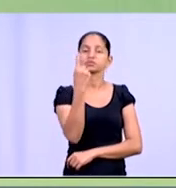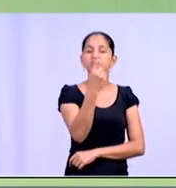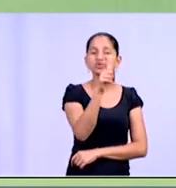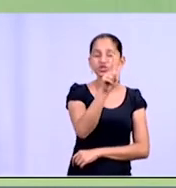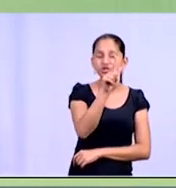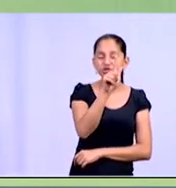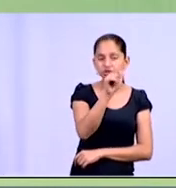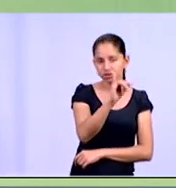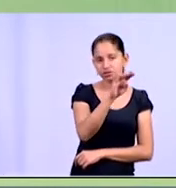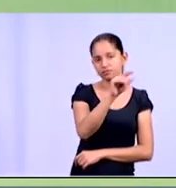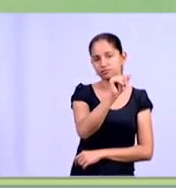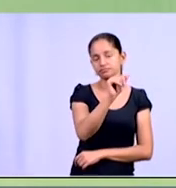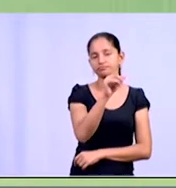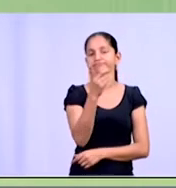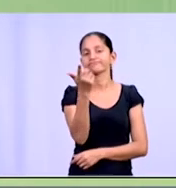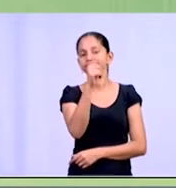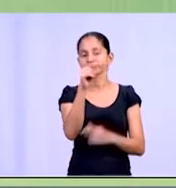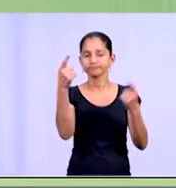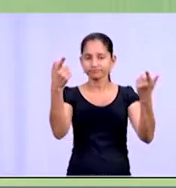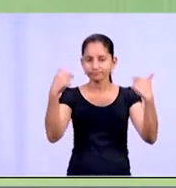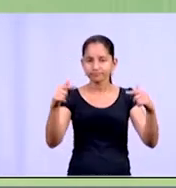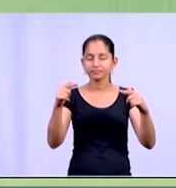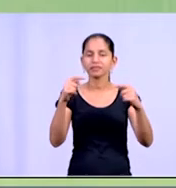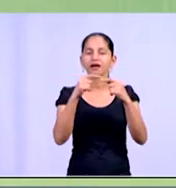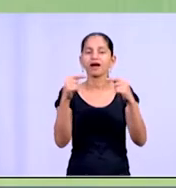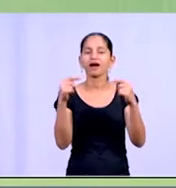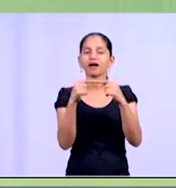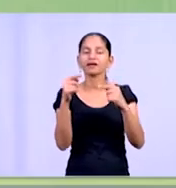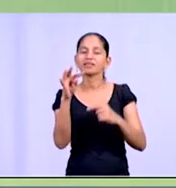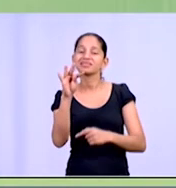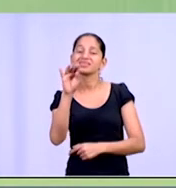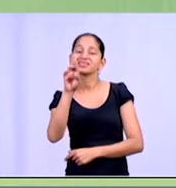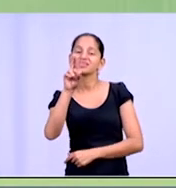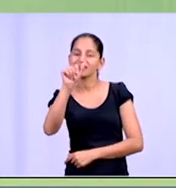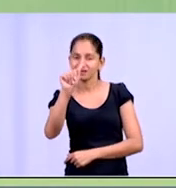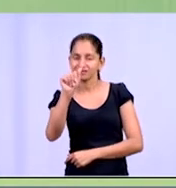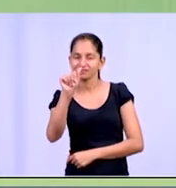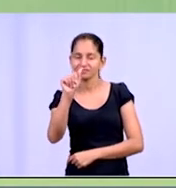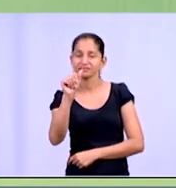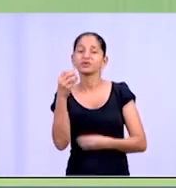gigabyte e 1024 gigabytes equivale a 1 terabyte.